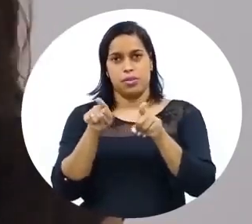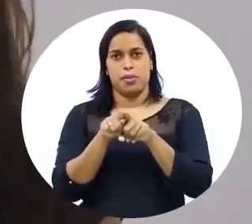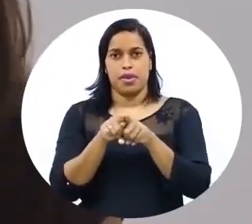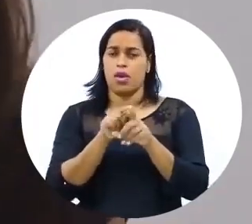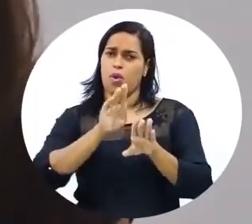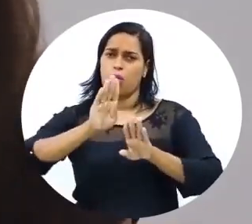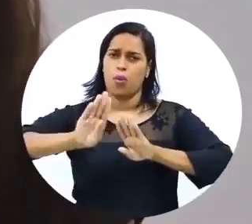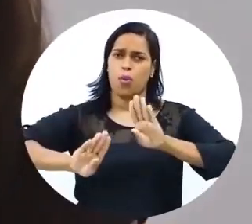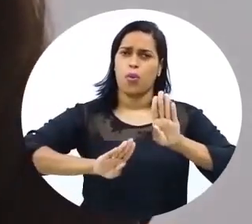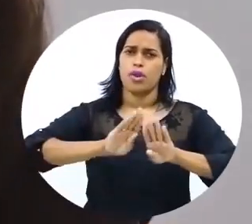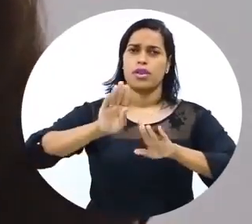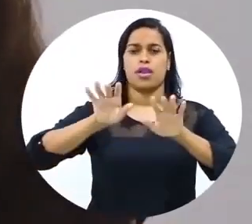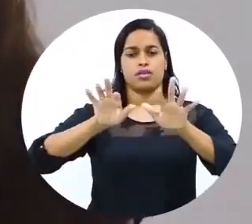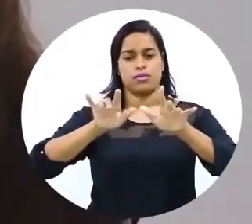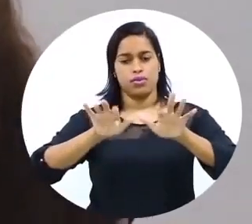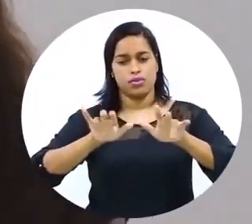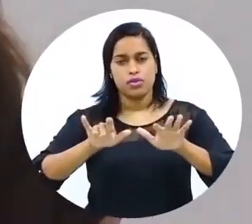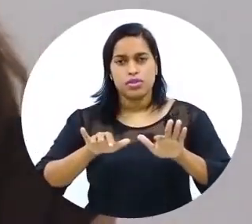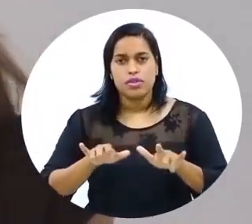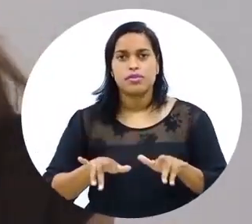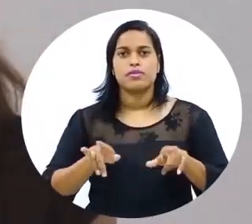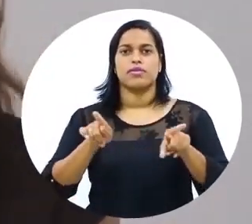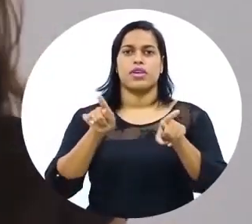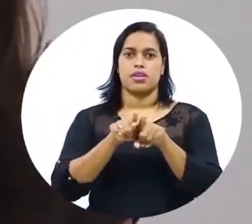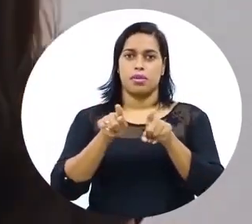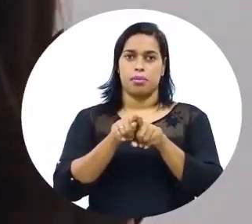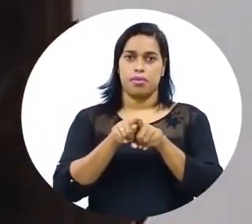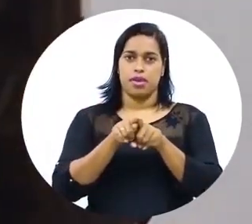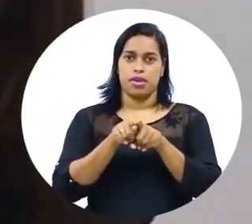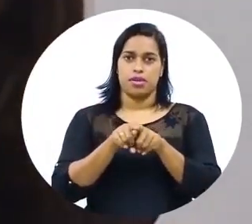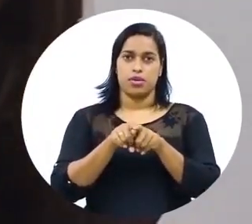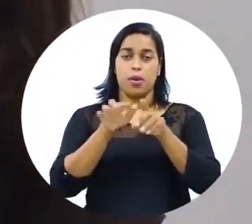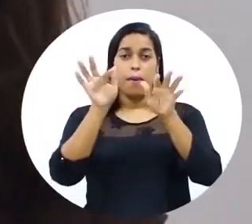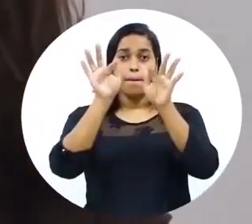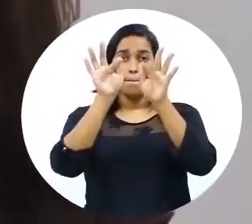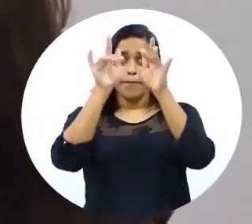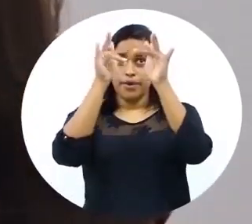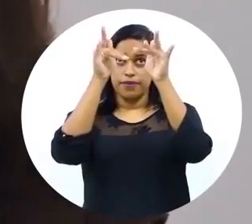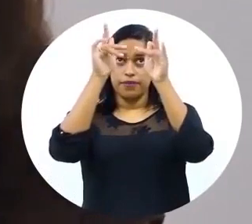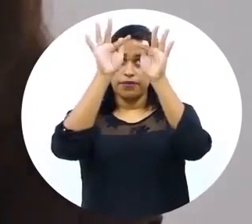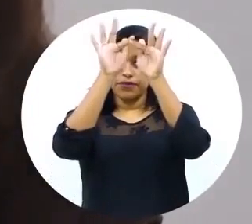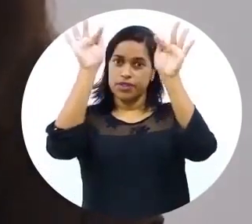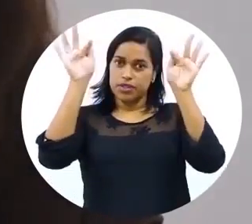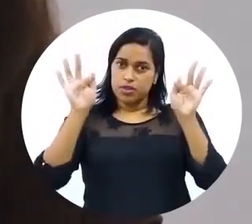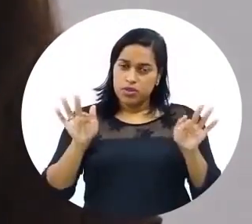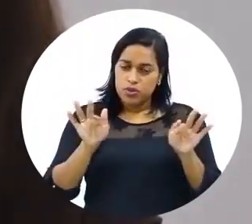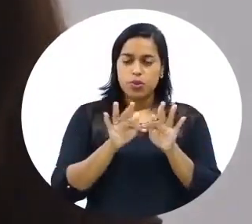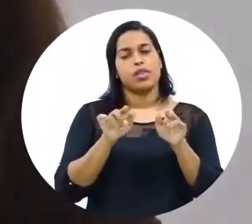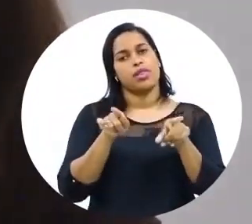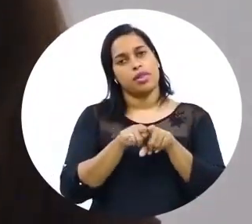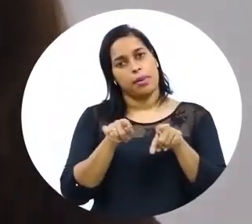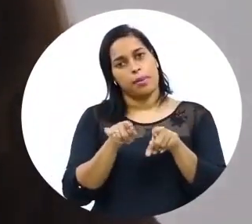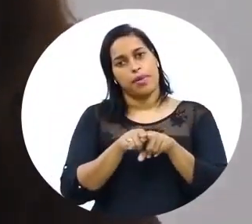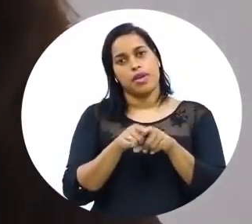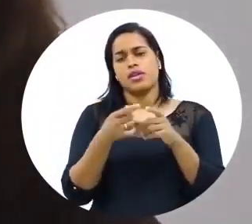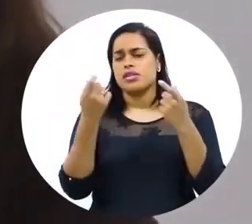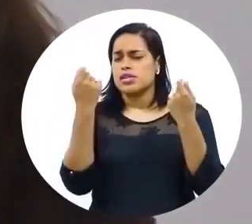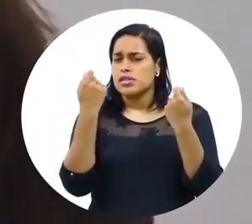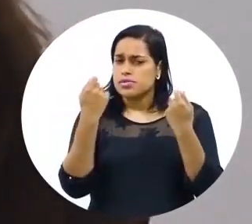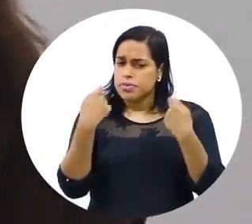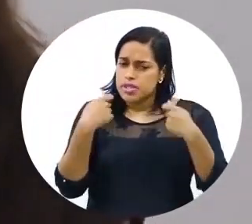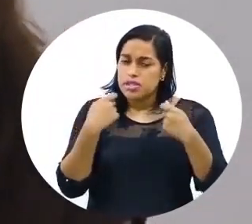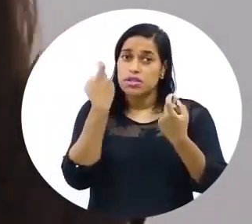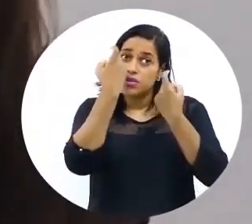Né? Cuidado com a ortografia, cuidado com a estética, se preocupar com o que vai colocar, que